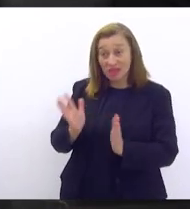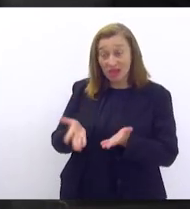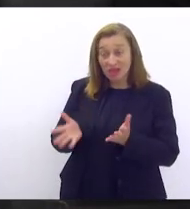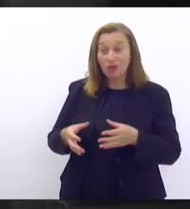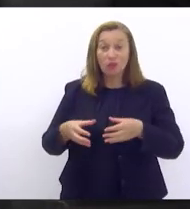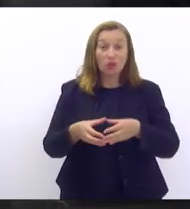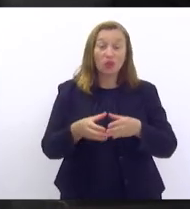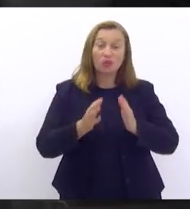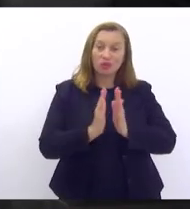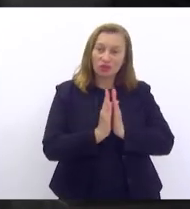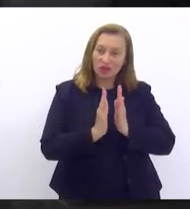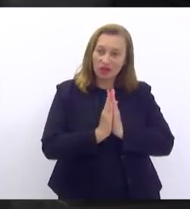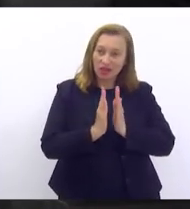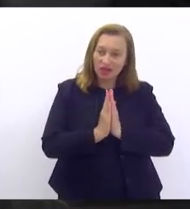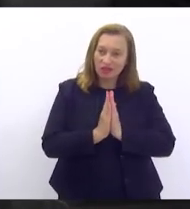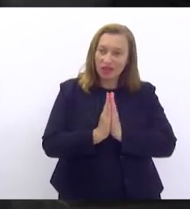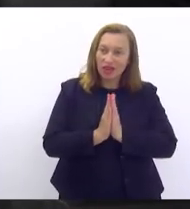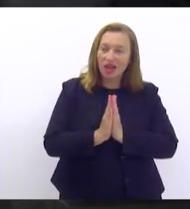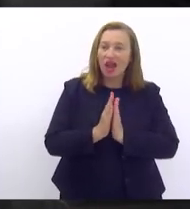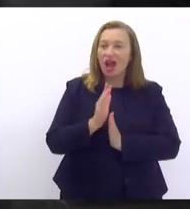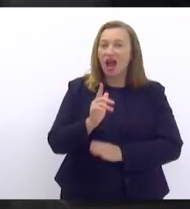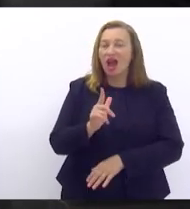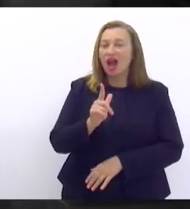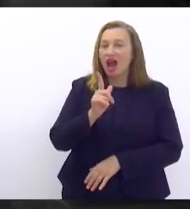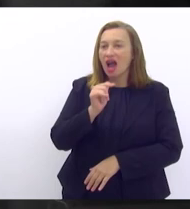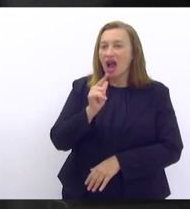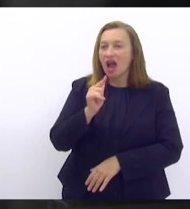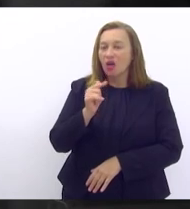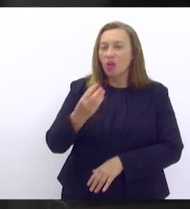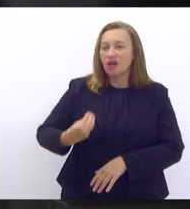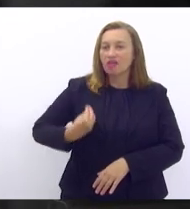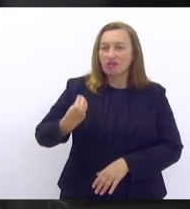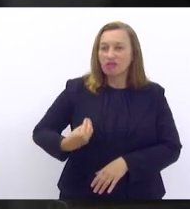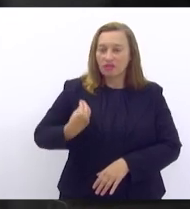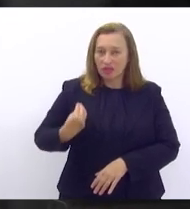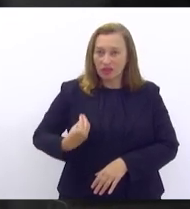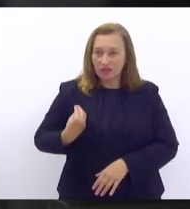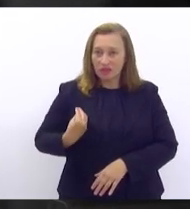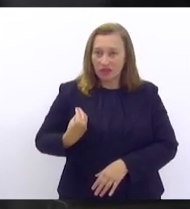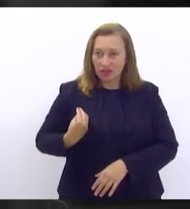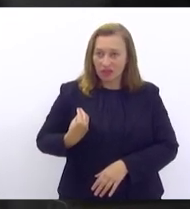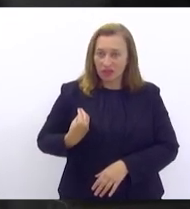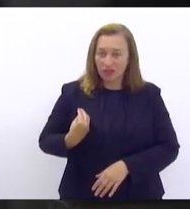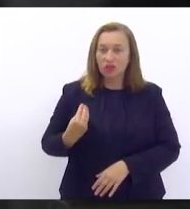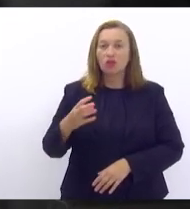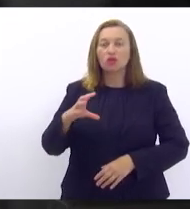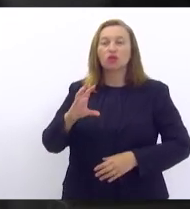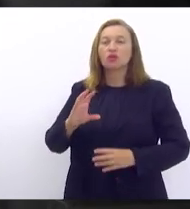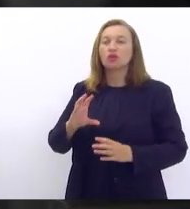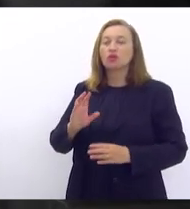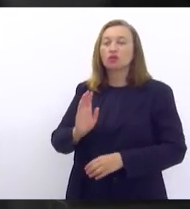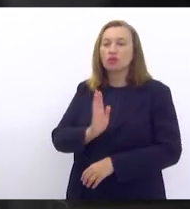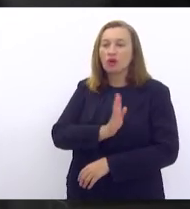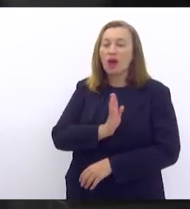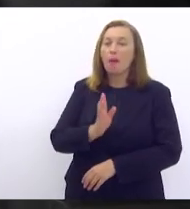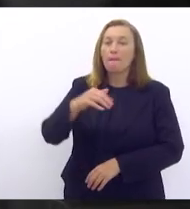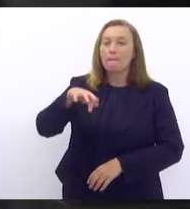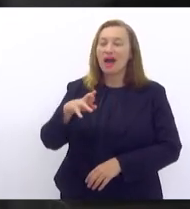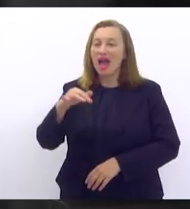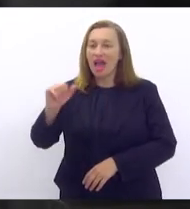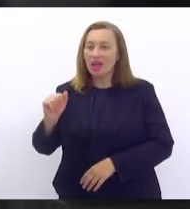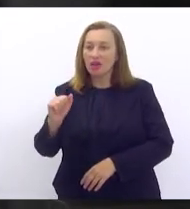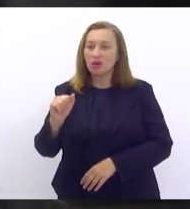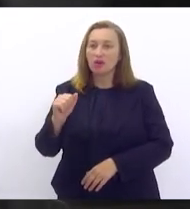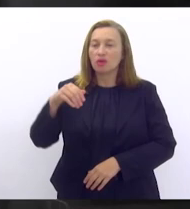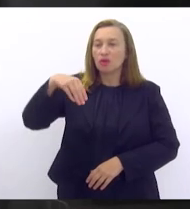grupo de oração Água Viva na Basílica Imaculado Coração de Maria, no Méier. Quase